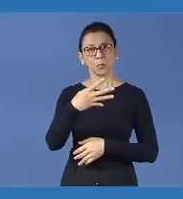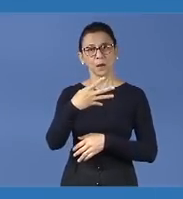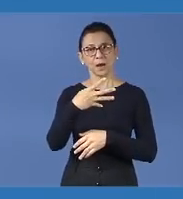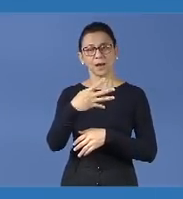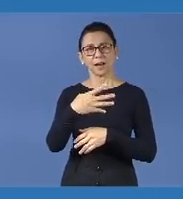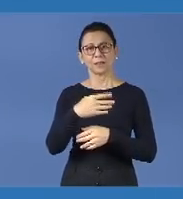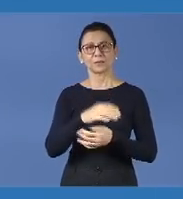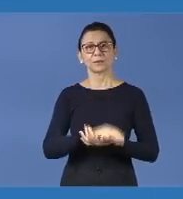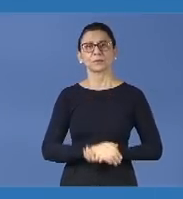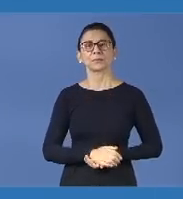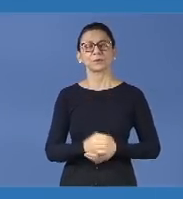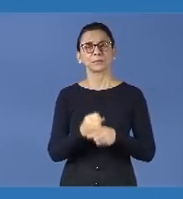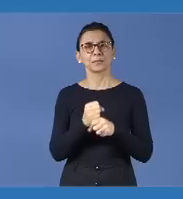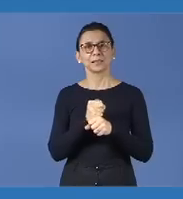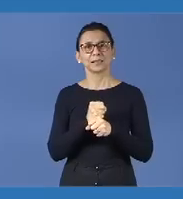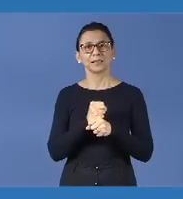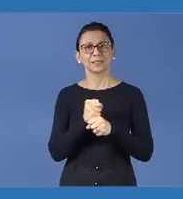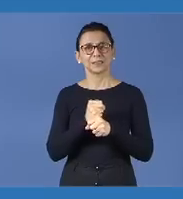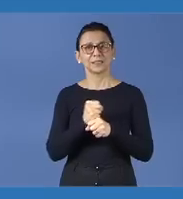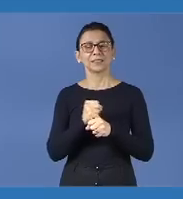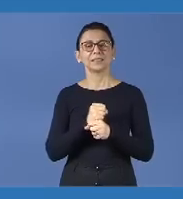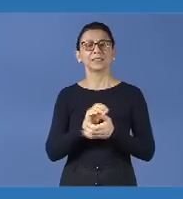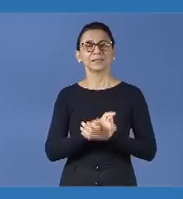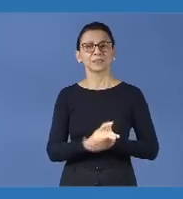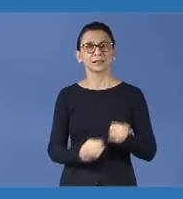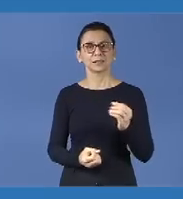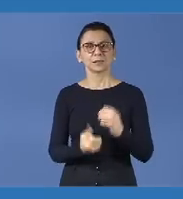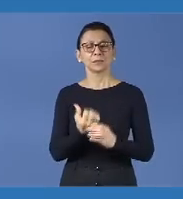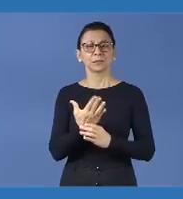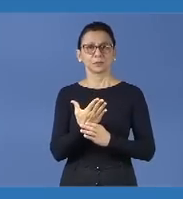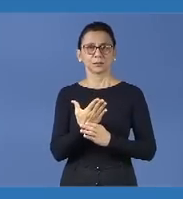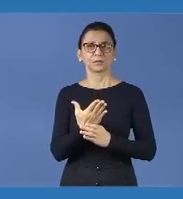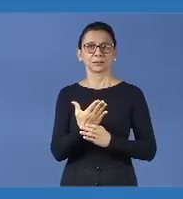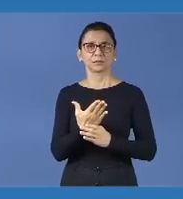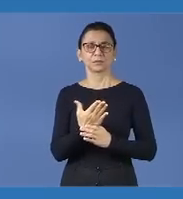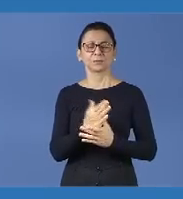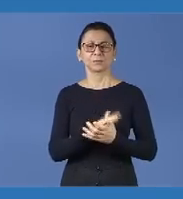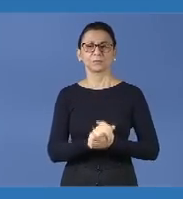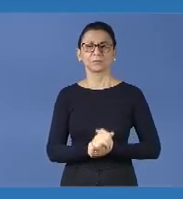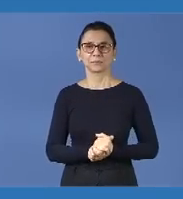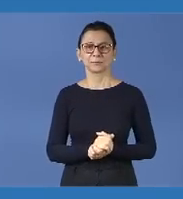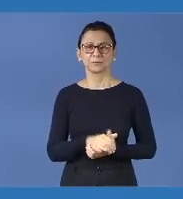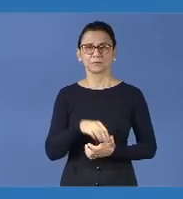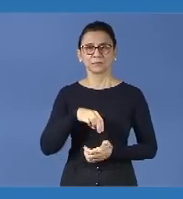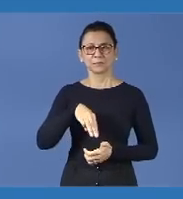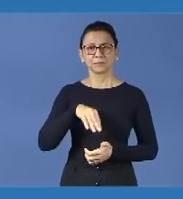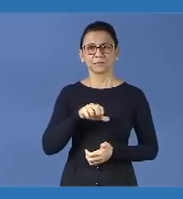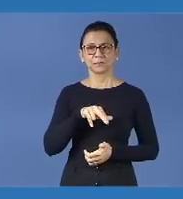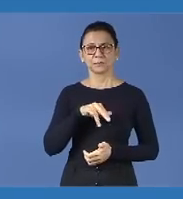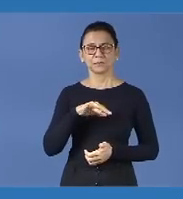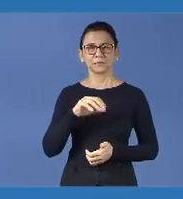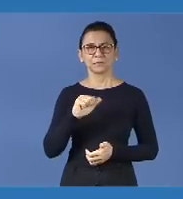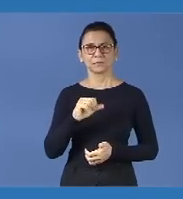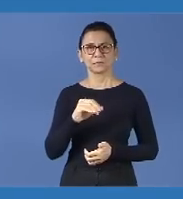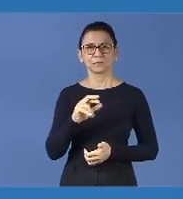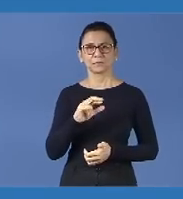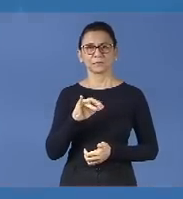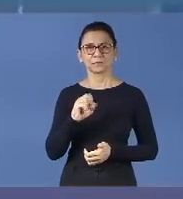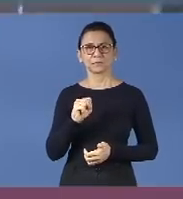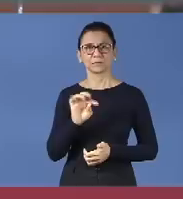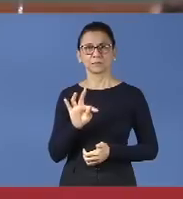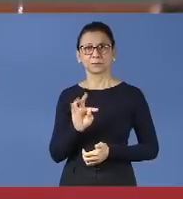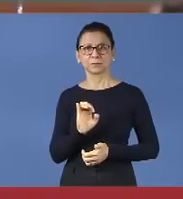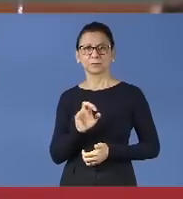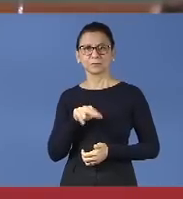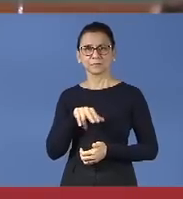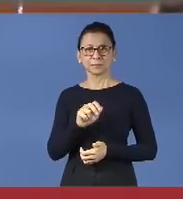do templo ali naquele bairro, bairro Mônica Cristina, em Uberaba, no estado